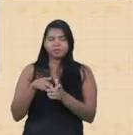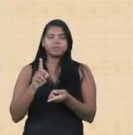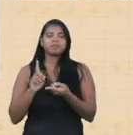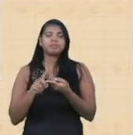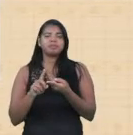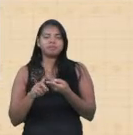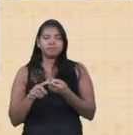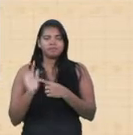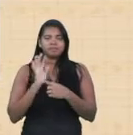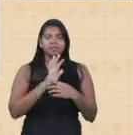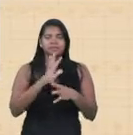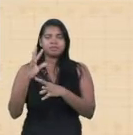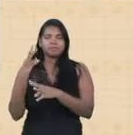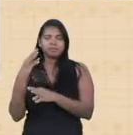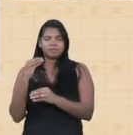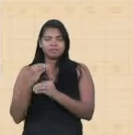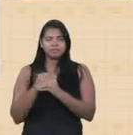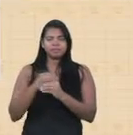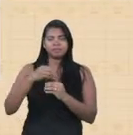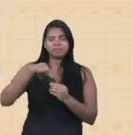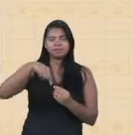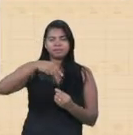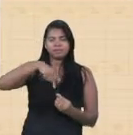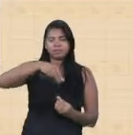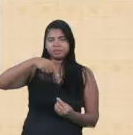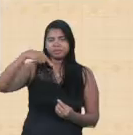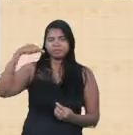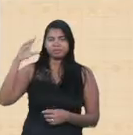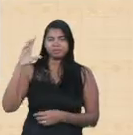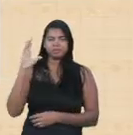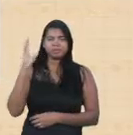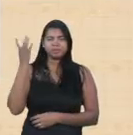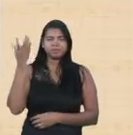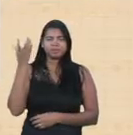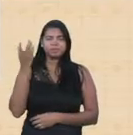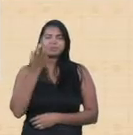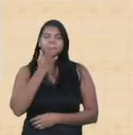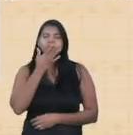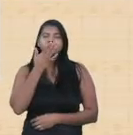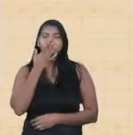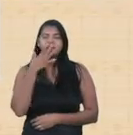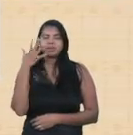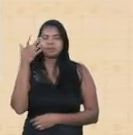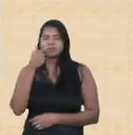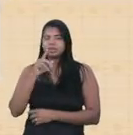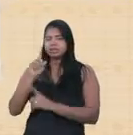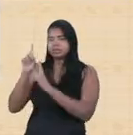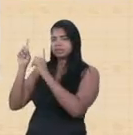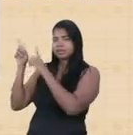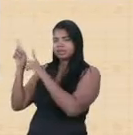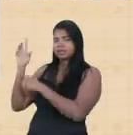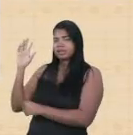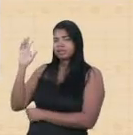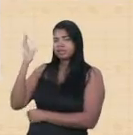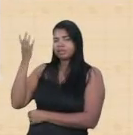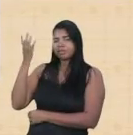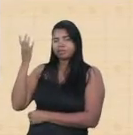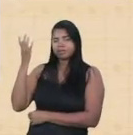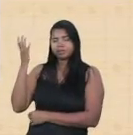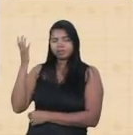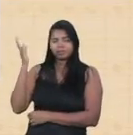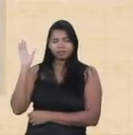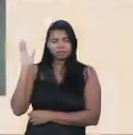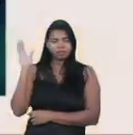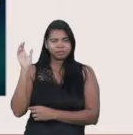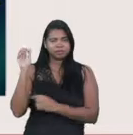nesse formato helicoidal, gerando esse fenômeno de cores que você conhece. Tá aí, o fenômeno da aurora boreal